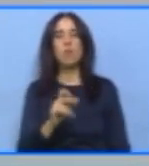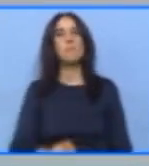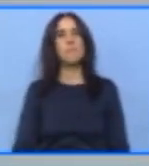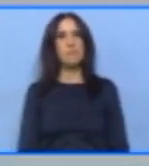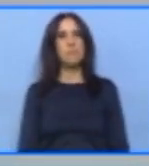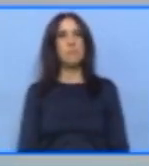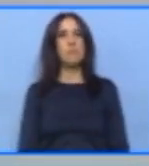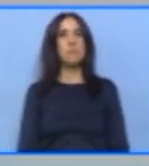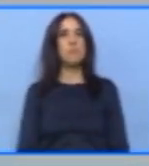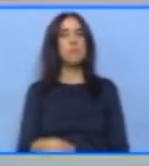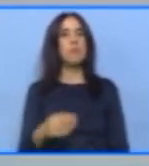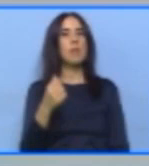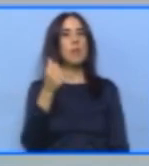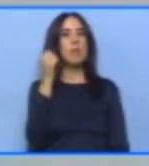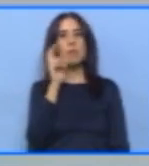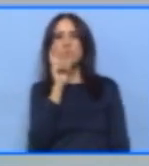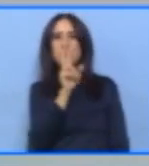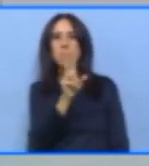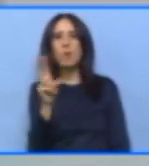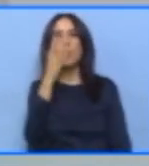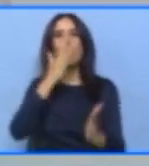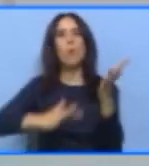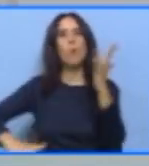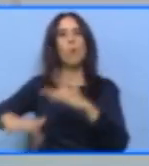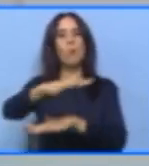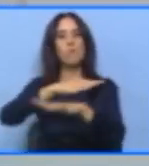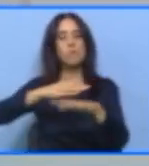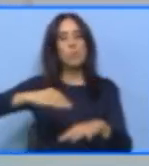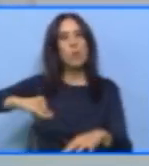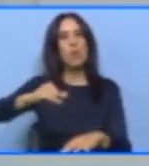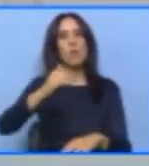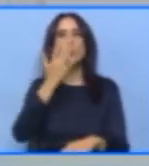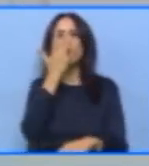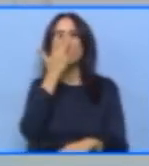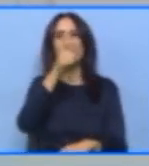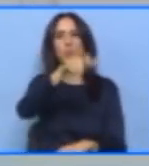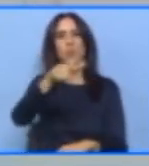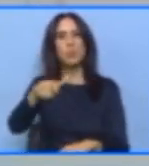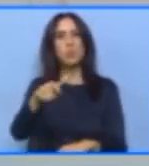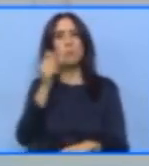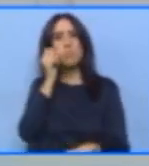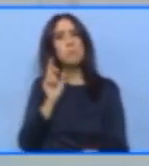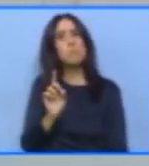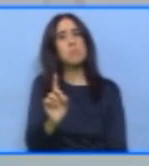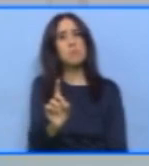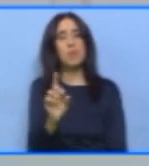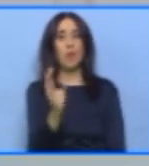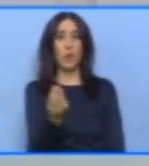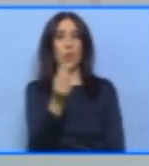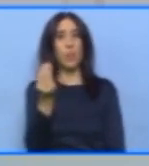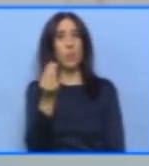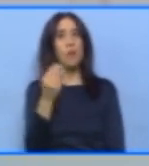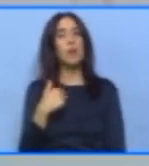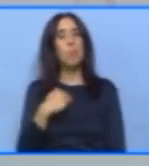vislumbra lá atrás o seu povo local negro e parte para lá. Pega numa criança que eu